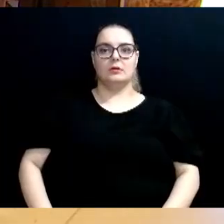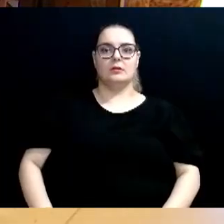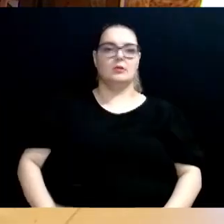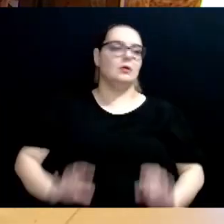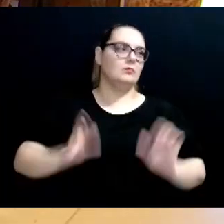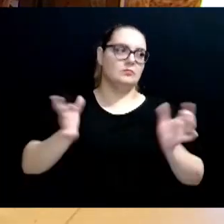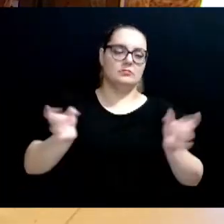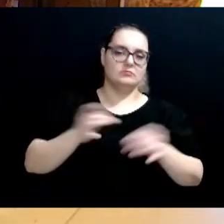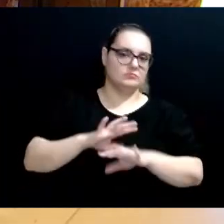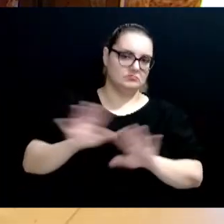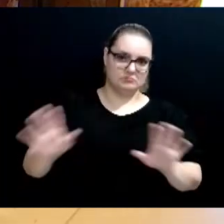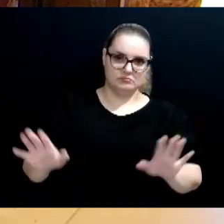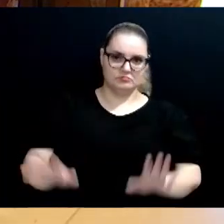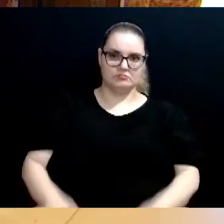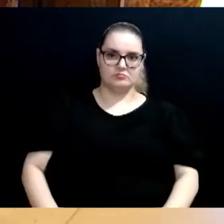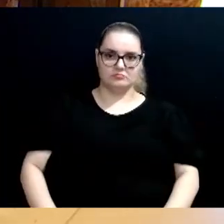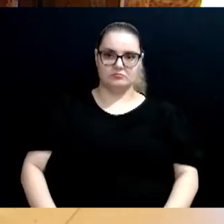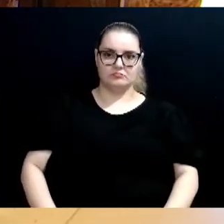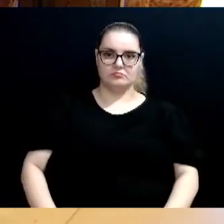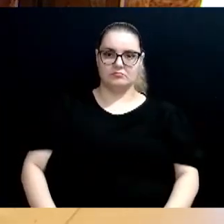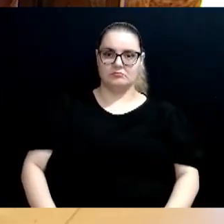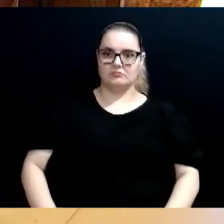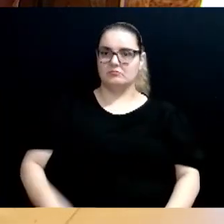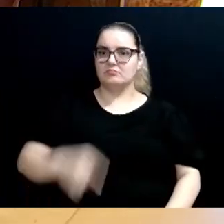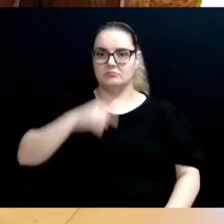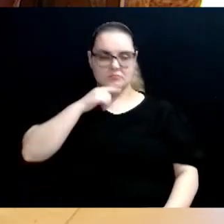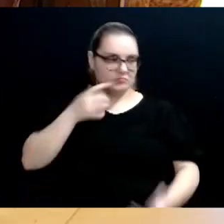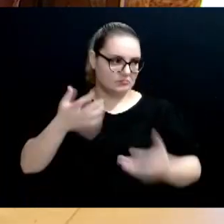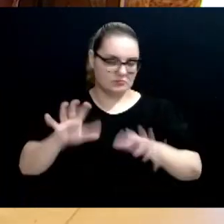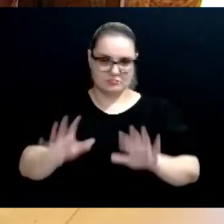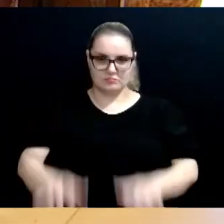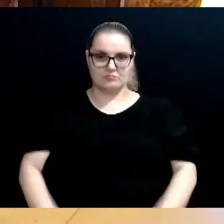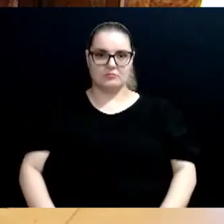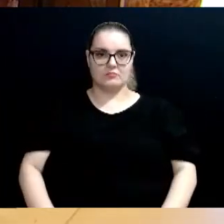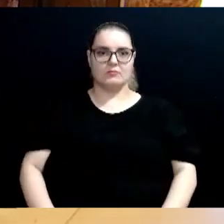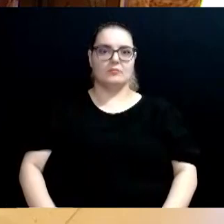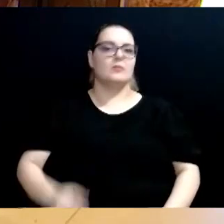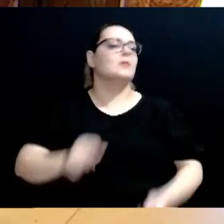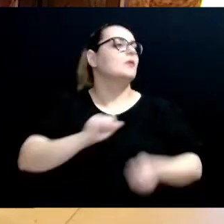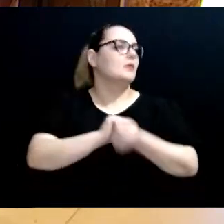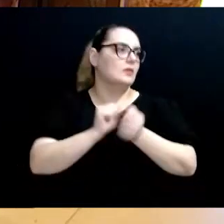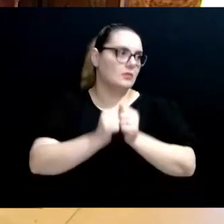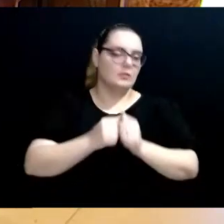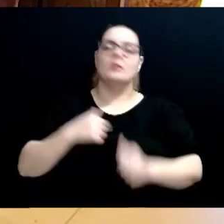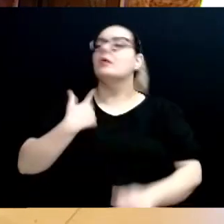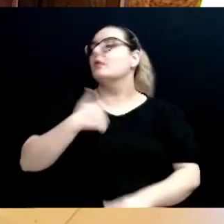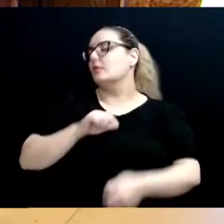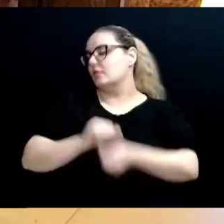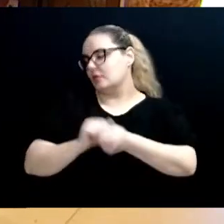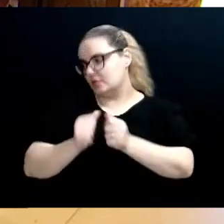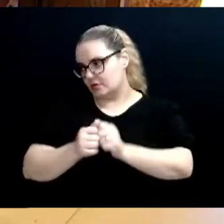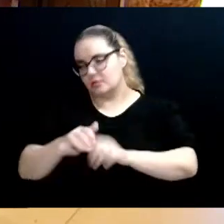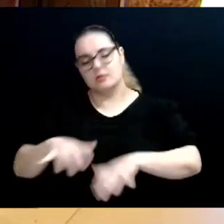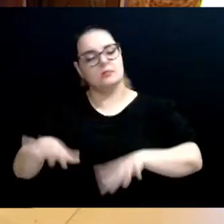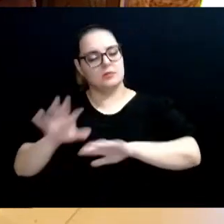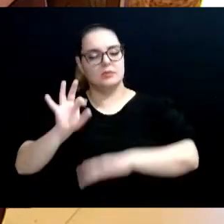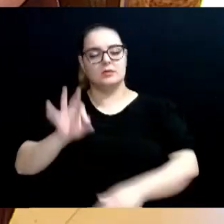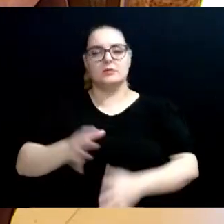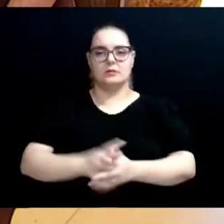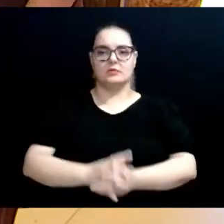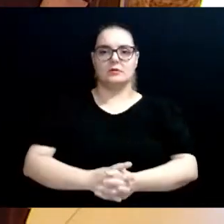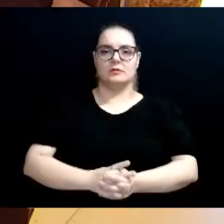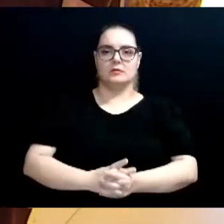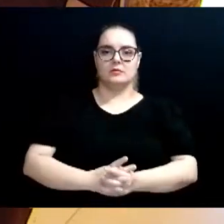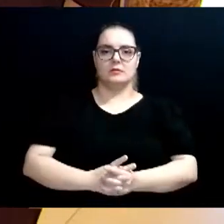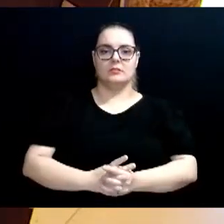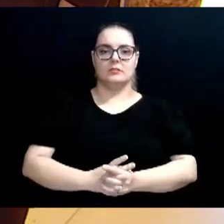presente de ficar festa, acabou e também sumiu. Ninguém mais interessou e ficou... E você vai se adaptando ao mercado. A gente tem que se adaptar ao mercado,